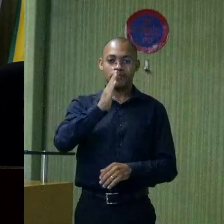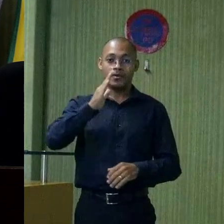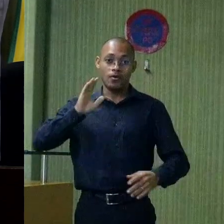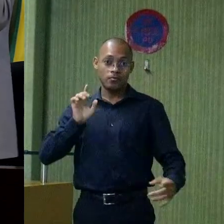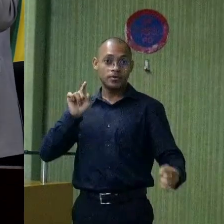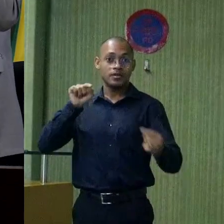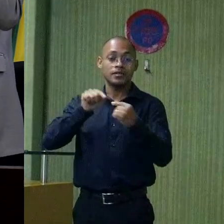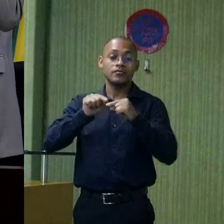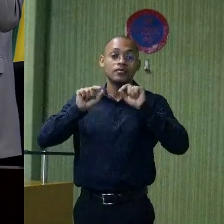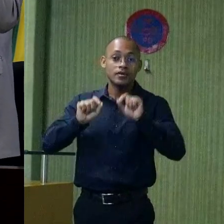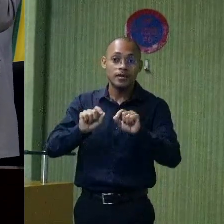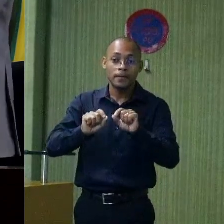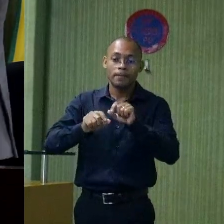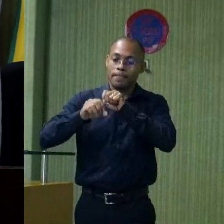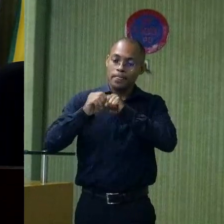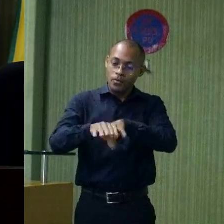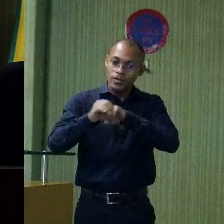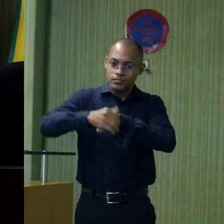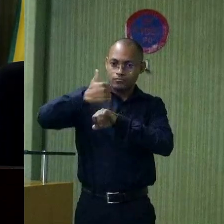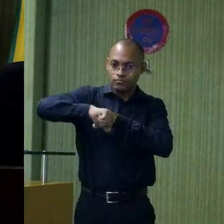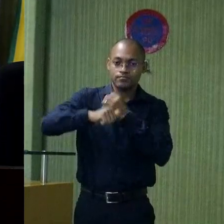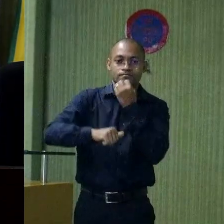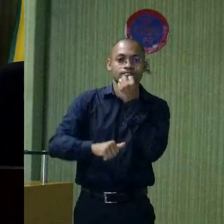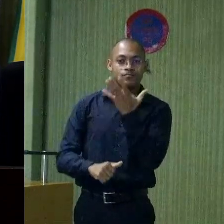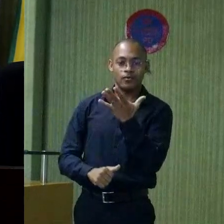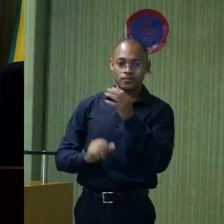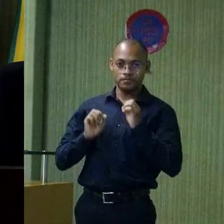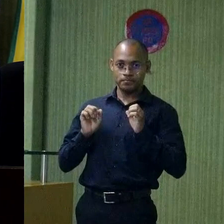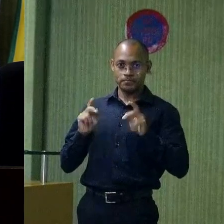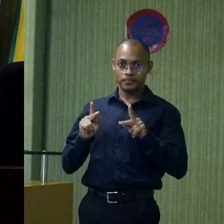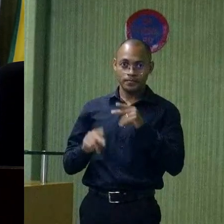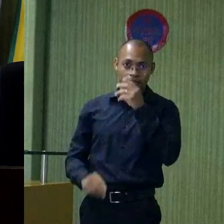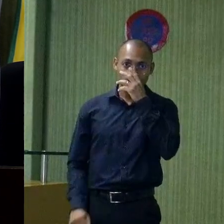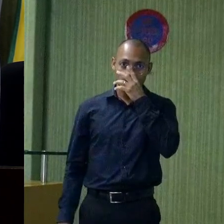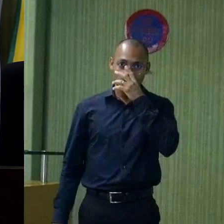de qualidade ok